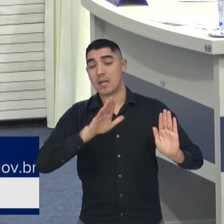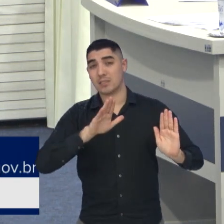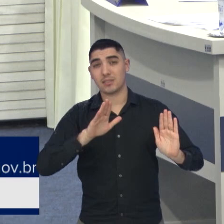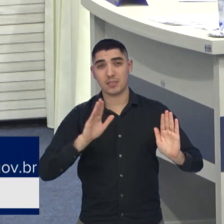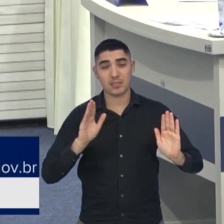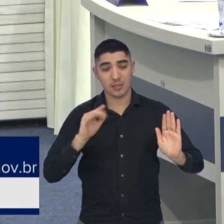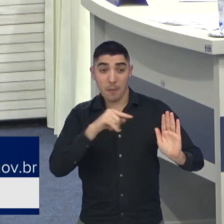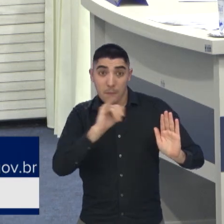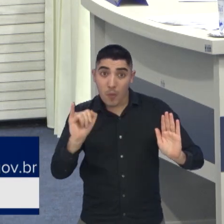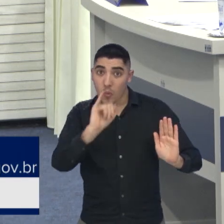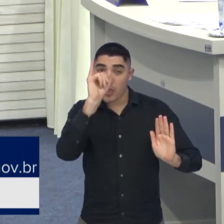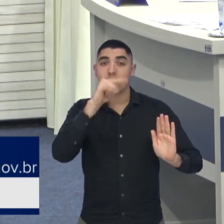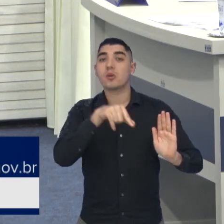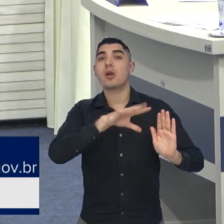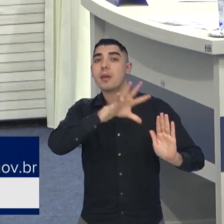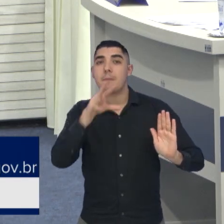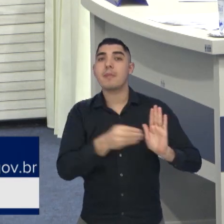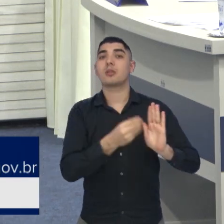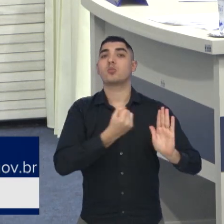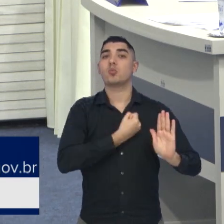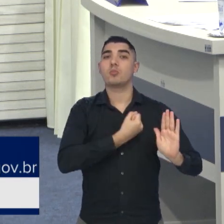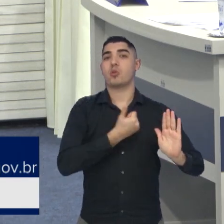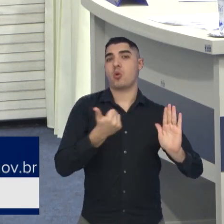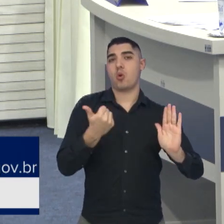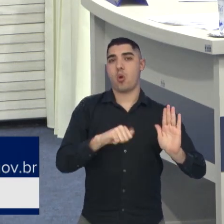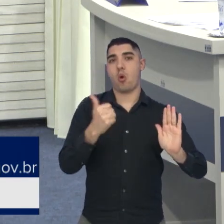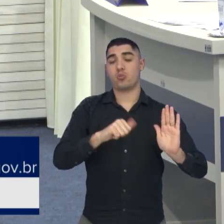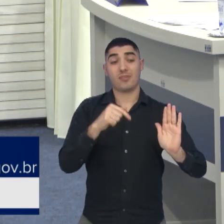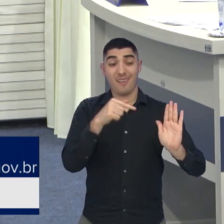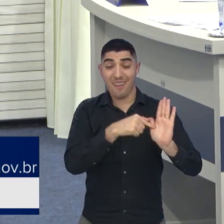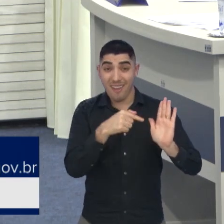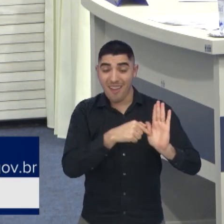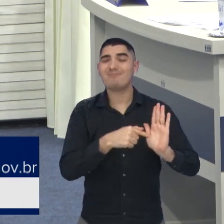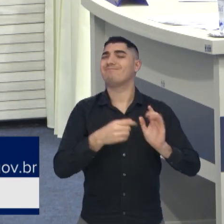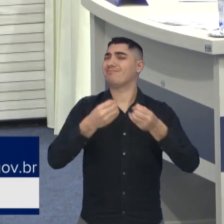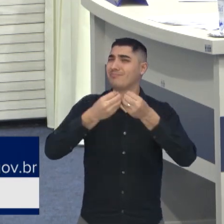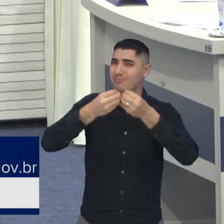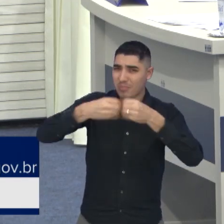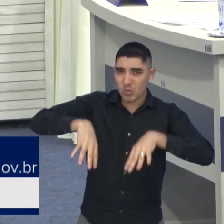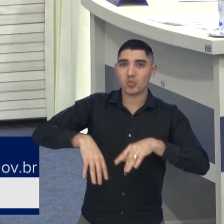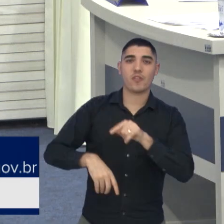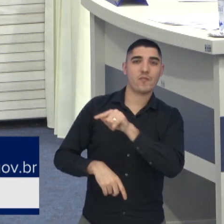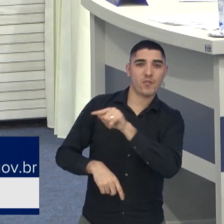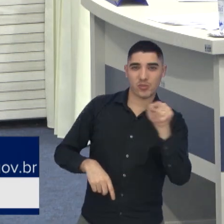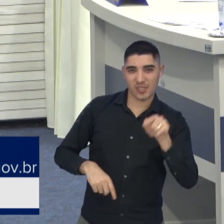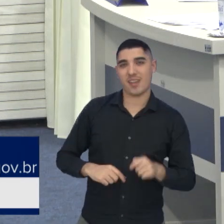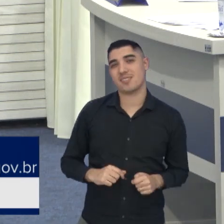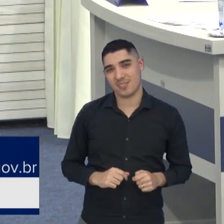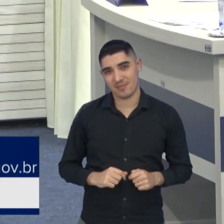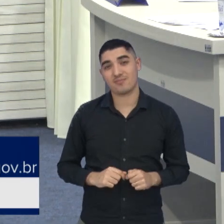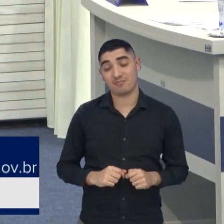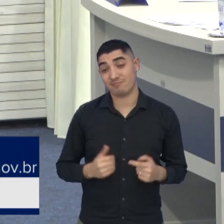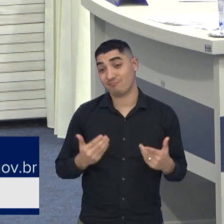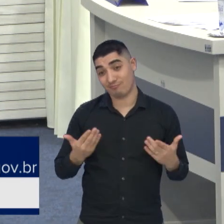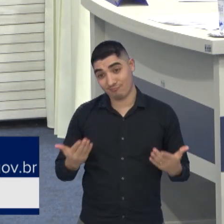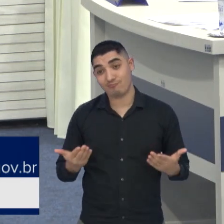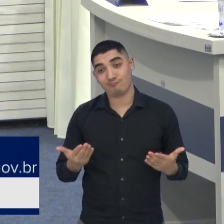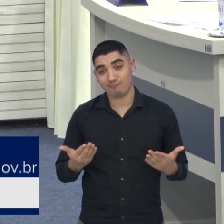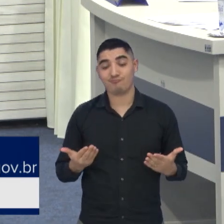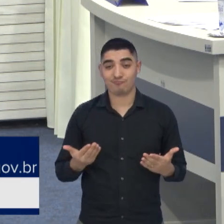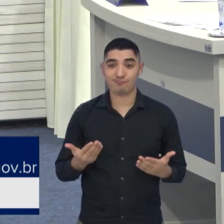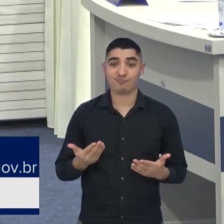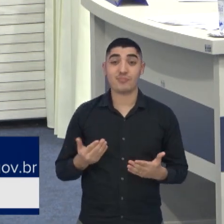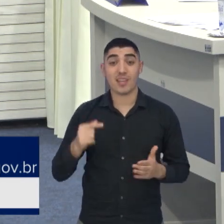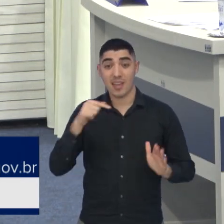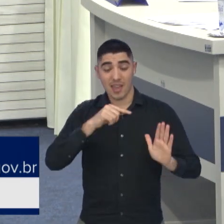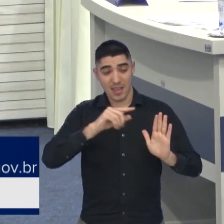seria exatamente a emenda número 11, que prejudicava em muito vocês. Então, manteve a emenda